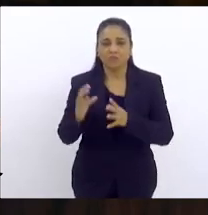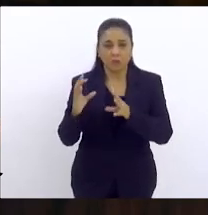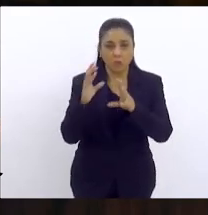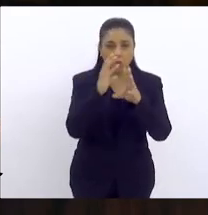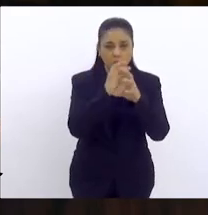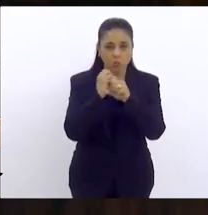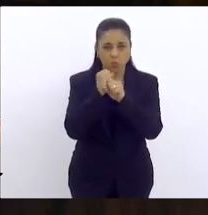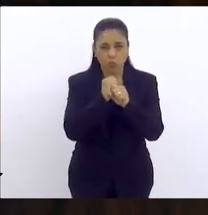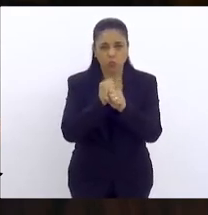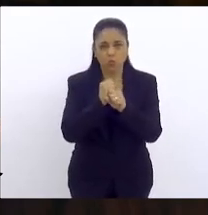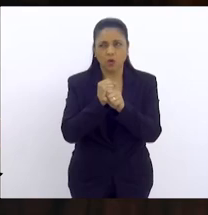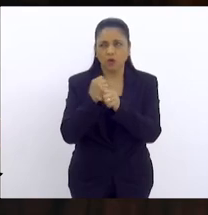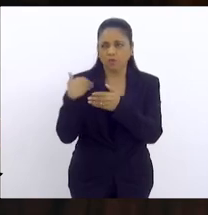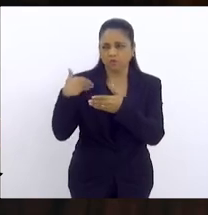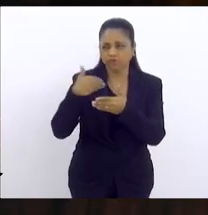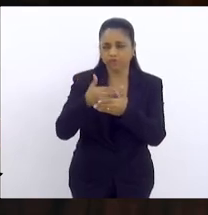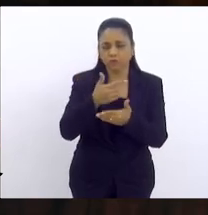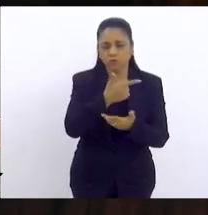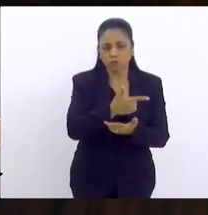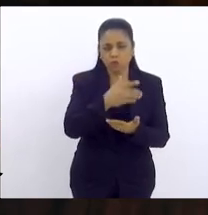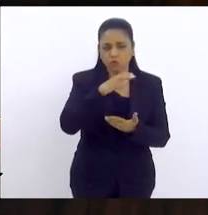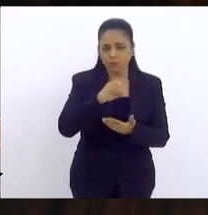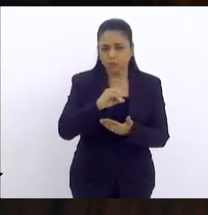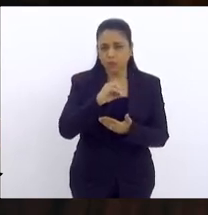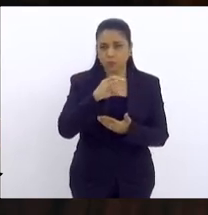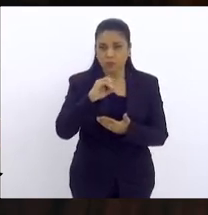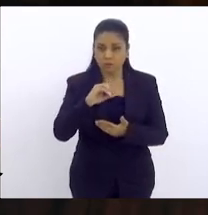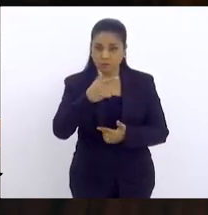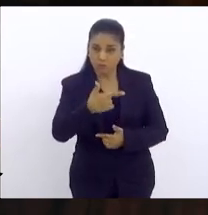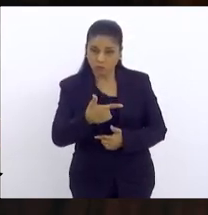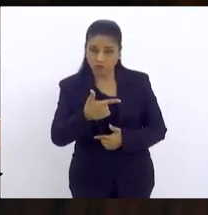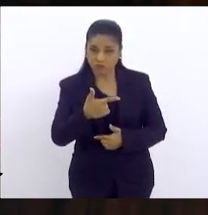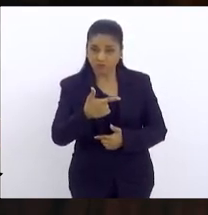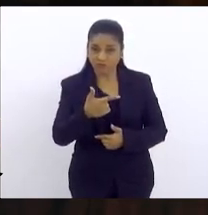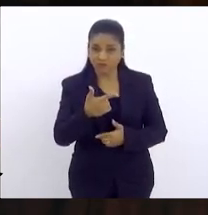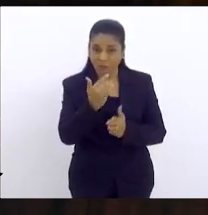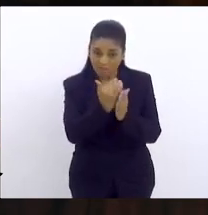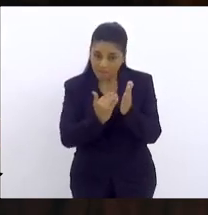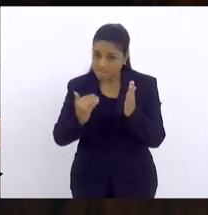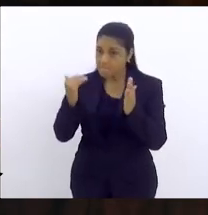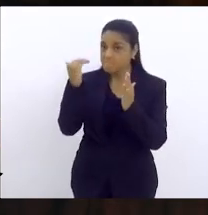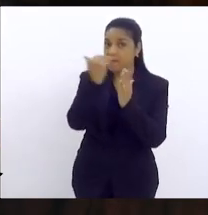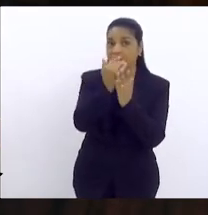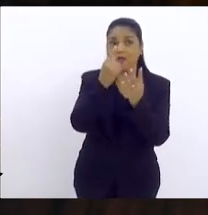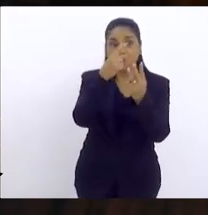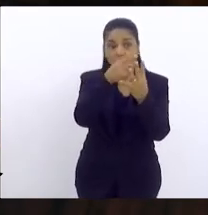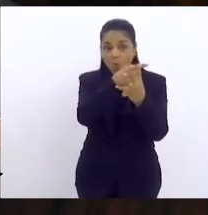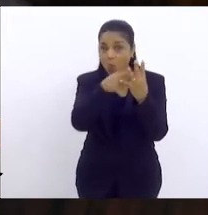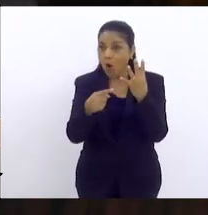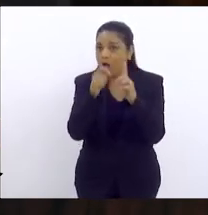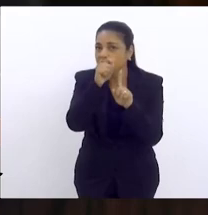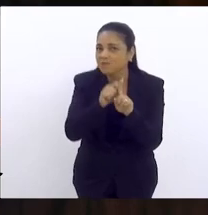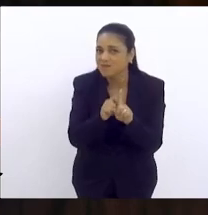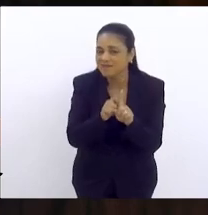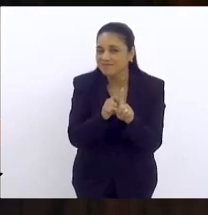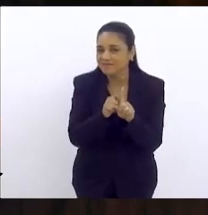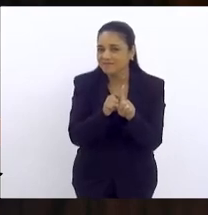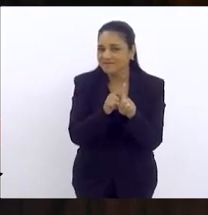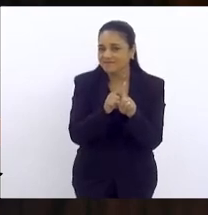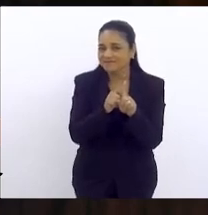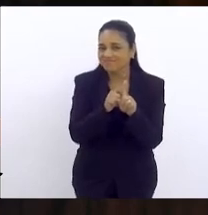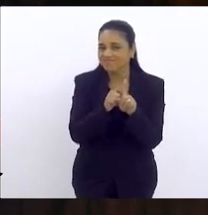desde 2002 Né desde 2002 então bateu o recorde em quatro meses Veja isso não é obra do